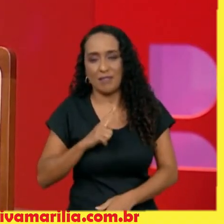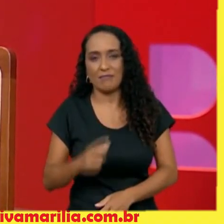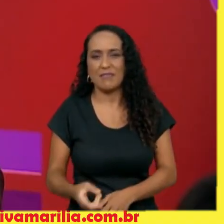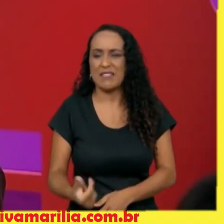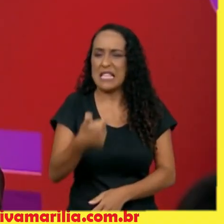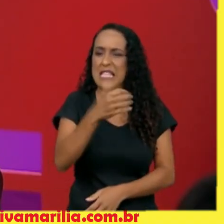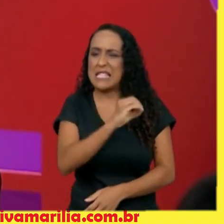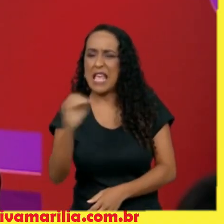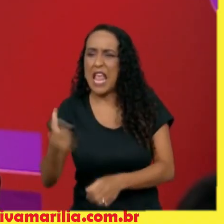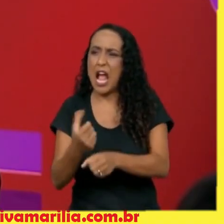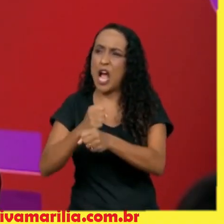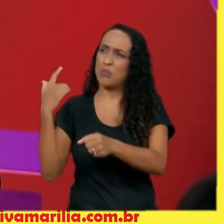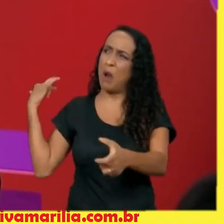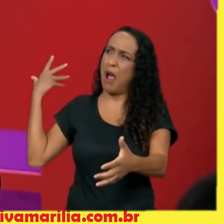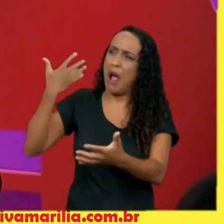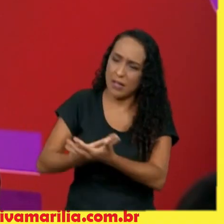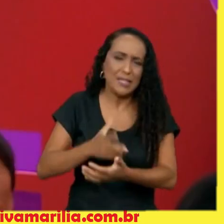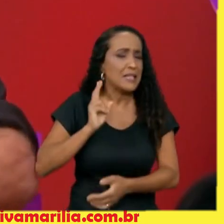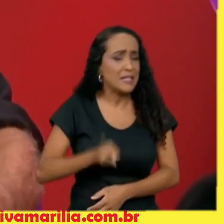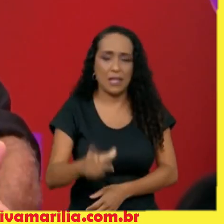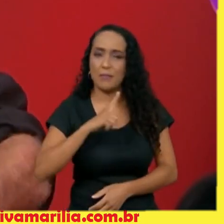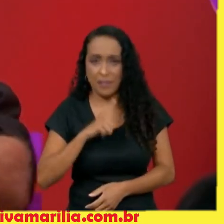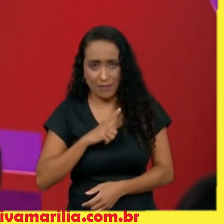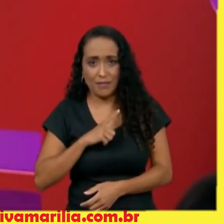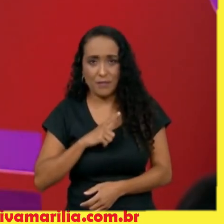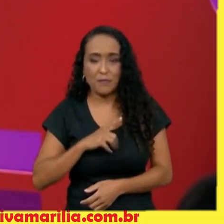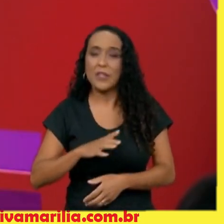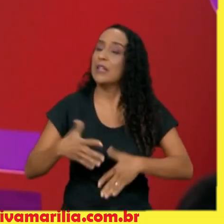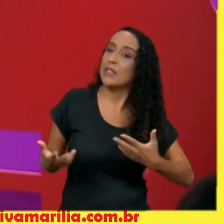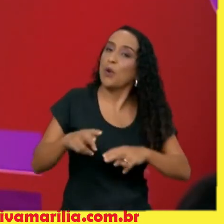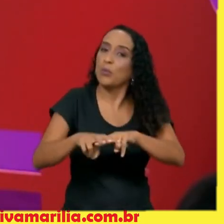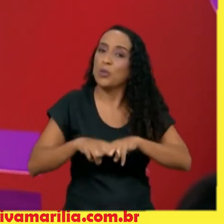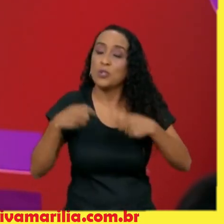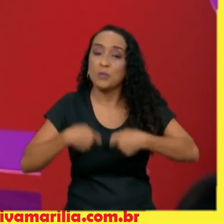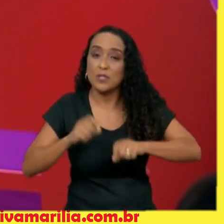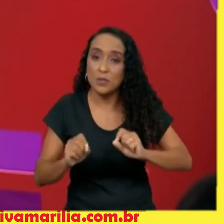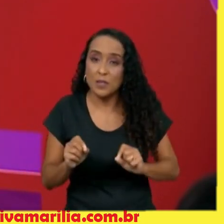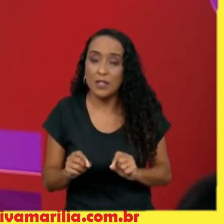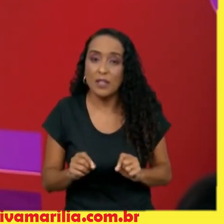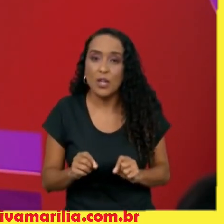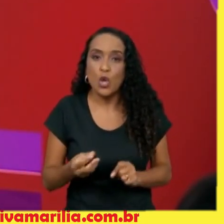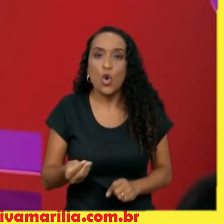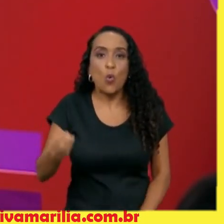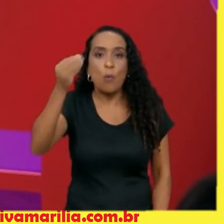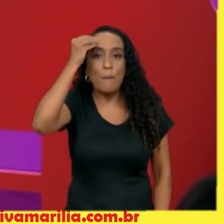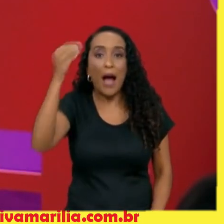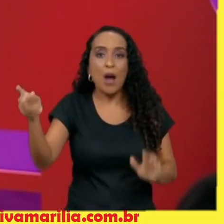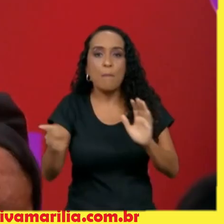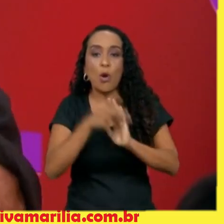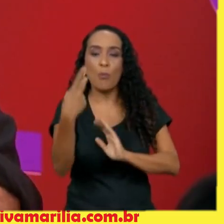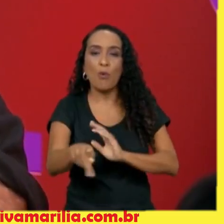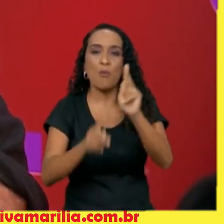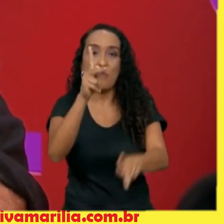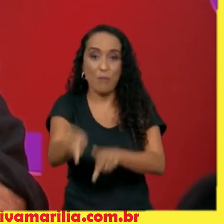casos, sem nenhuma exceção. Né? Para isso, você precisa culpar o próprio povo. Negócio.